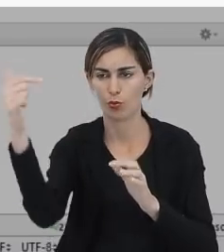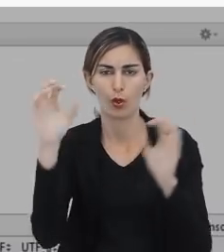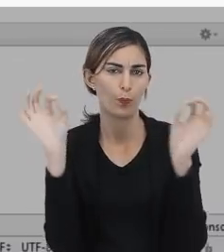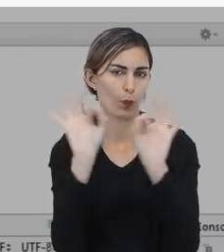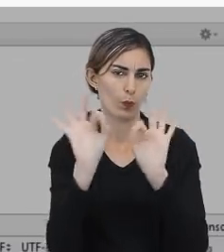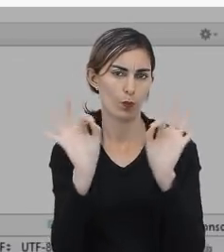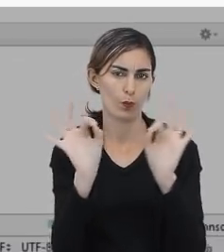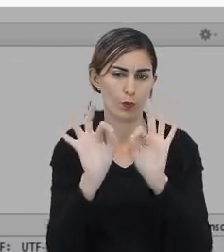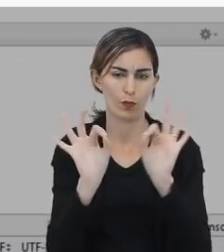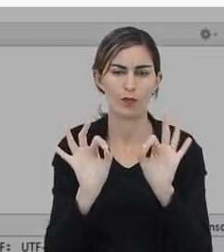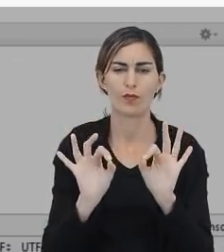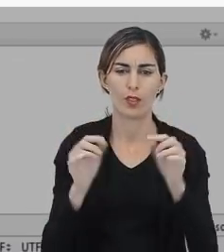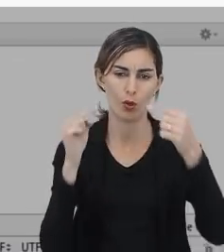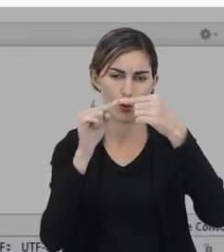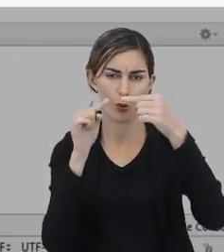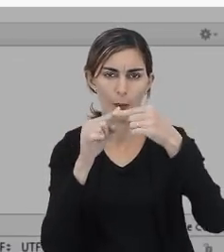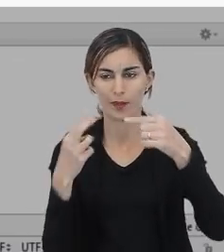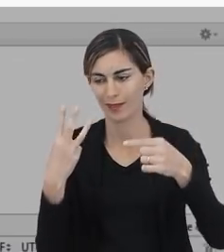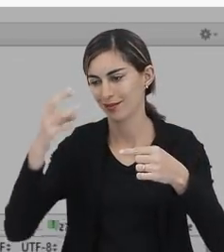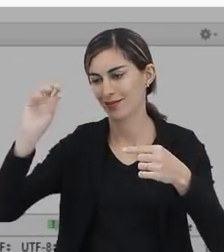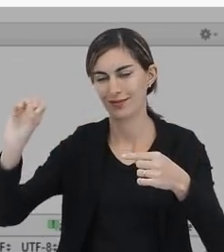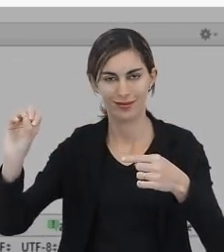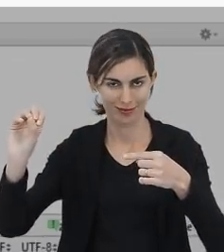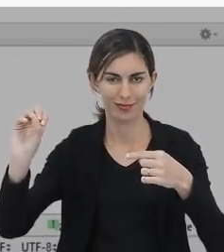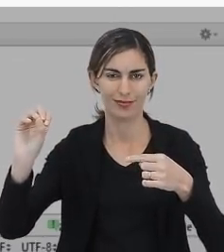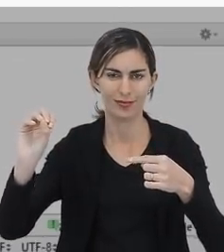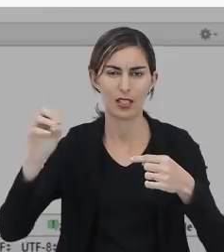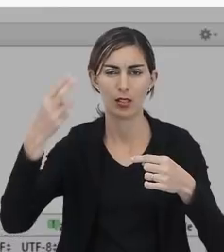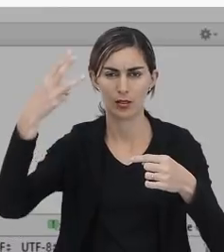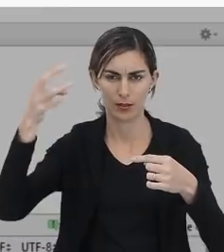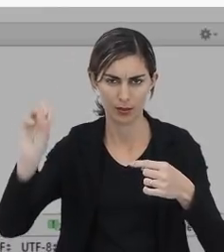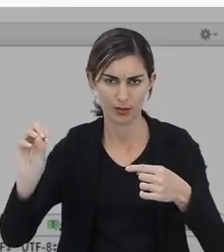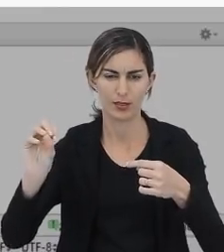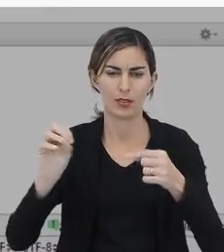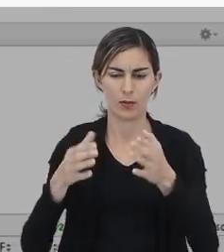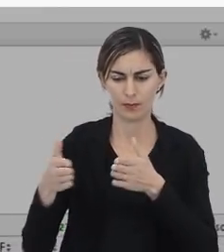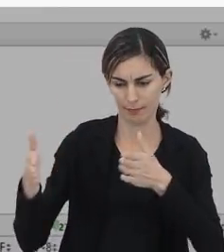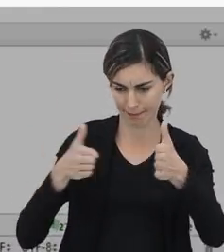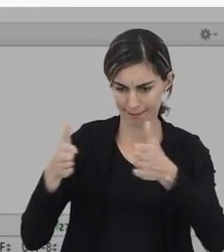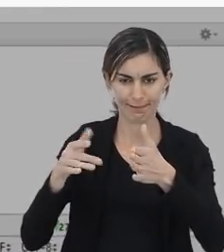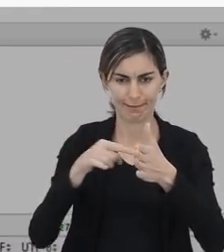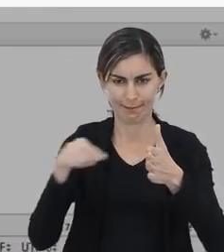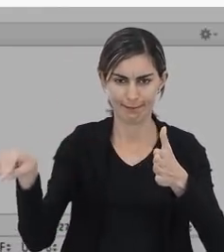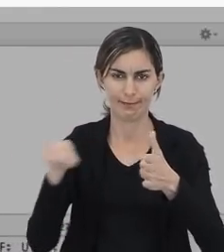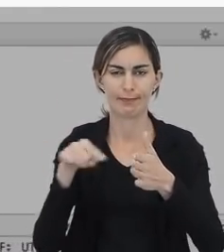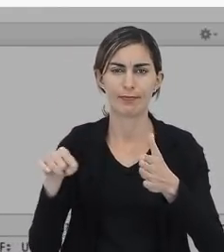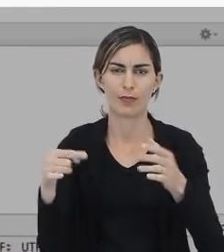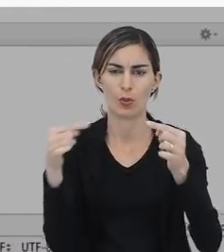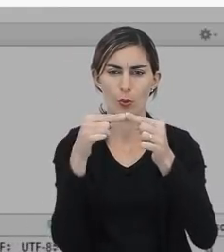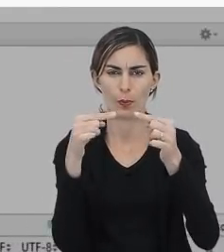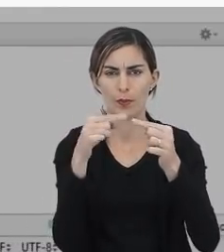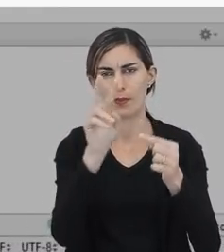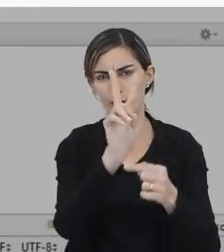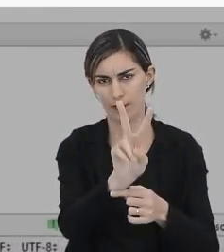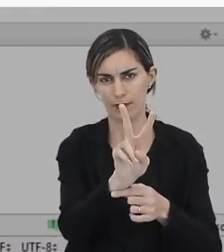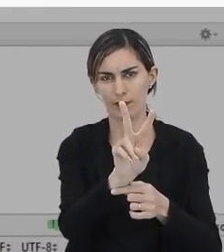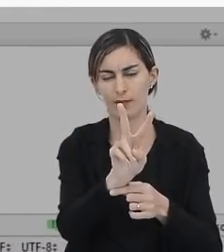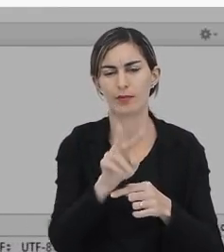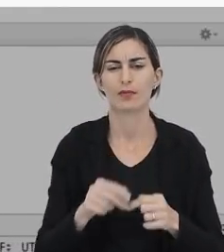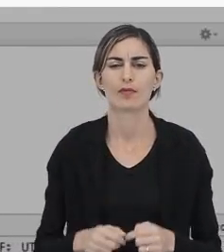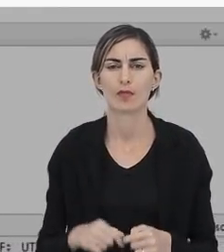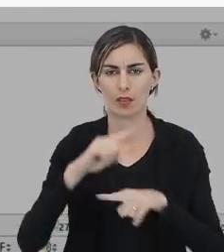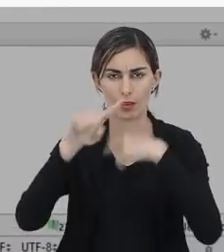nada. Ele concatena com 30. Então, teremos 30 e esse espaço, que vai ser atribuído a V e depois